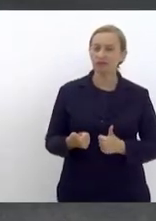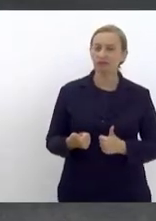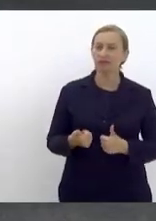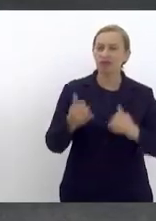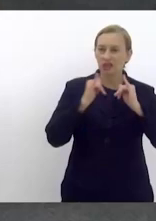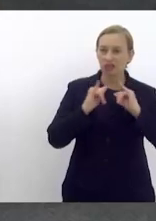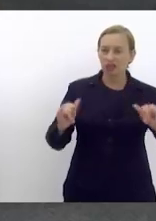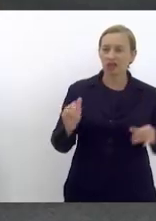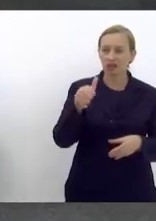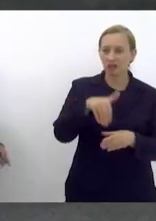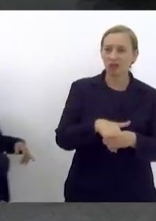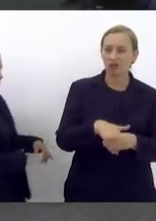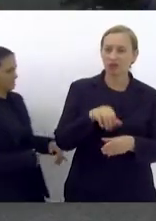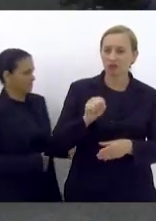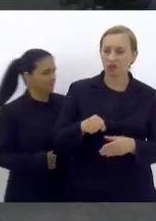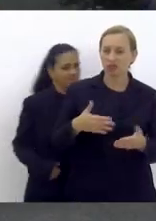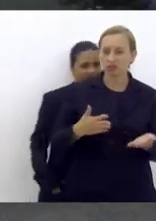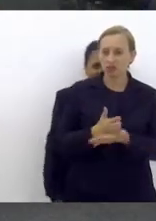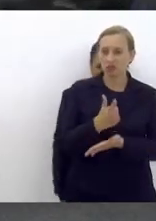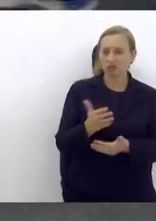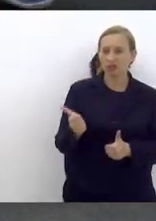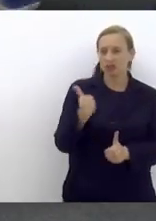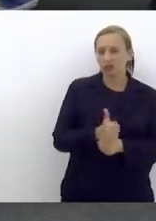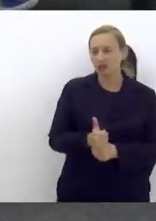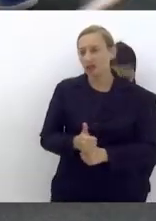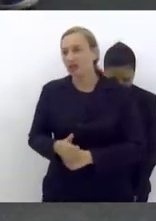meu voto favorável ao projeto de lei